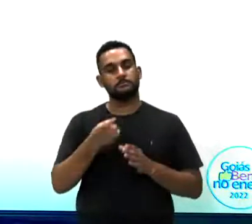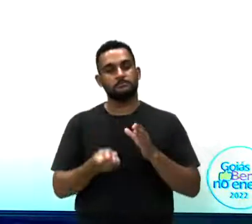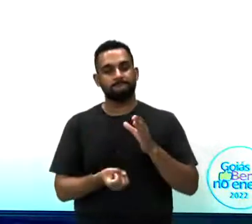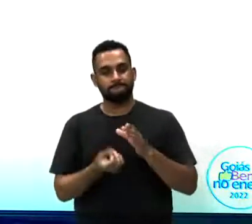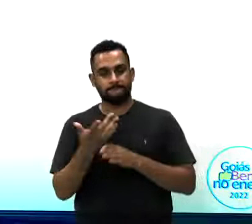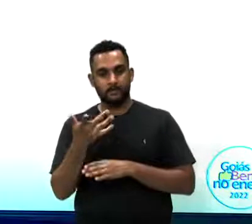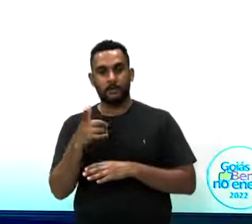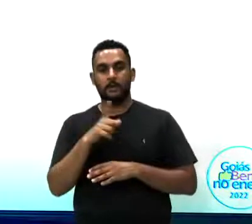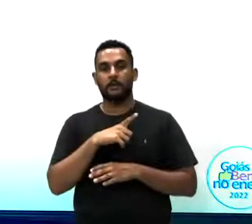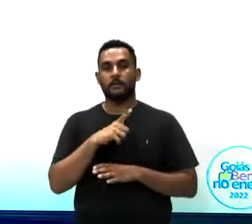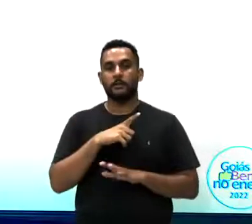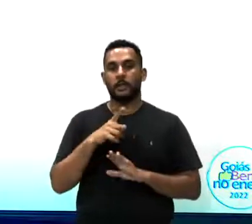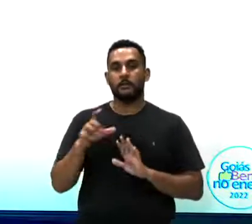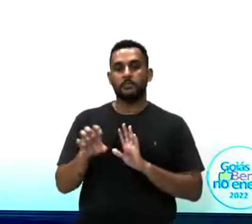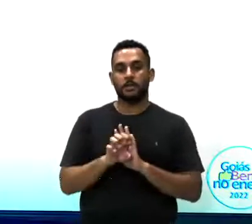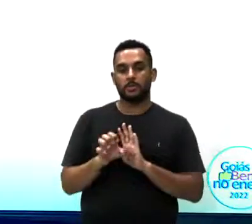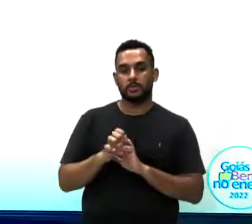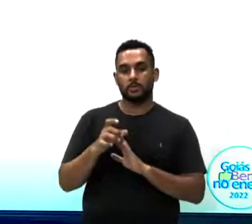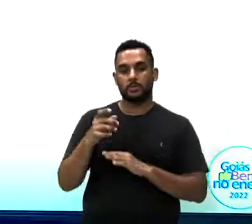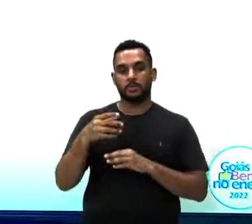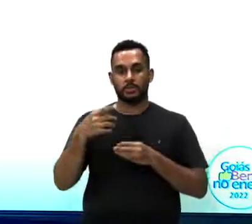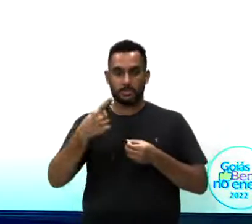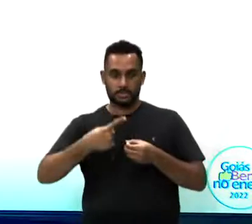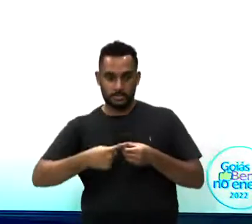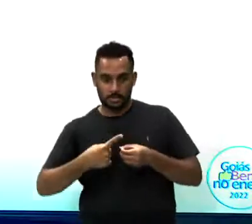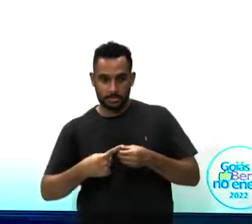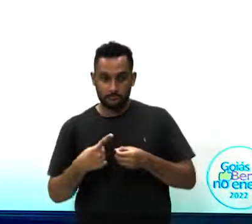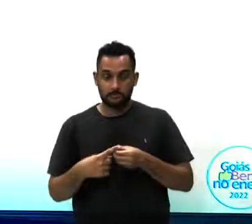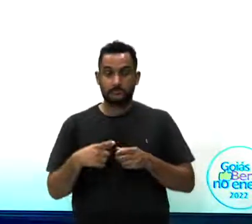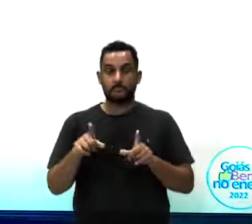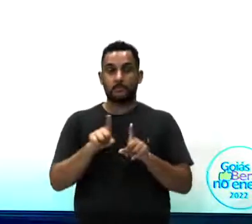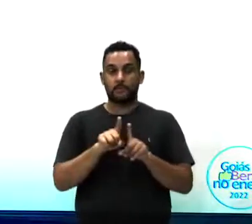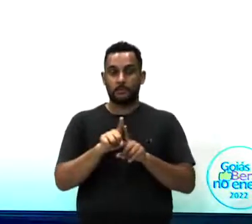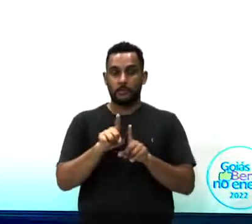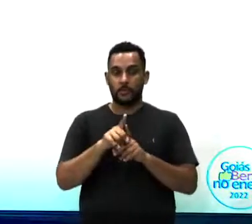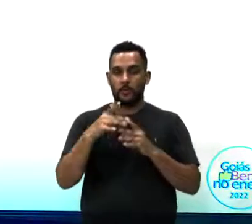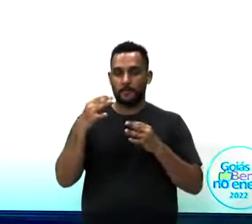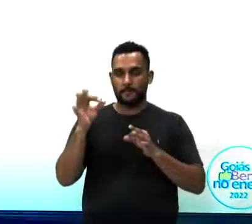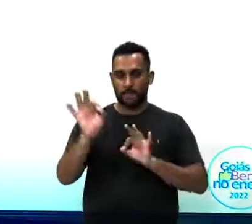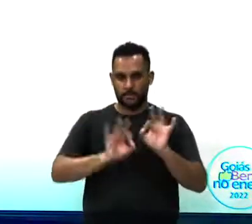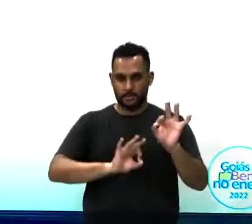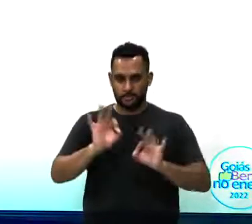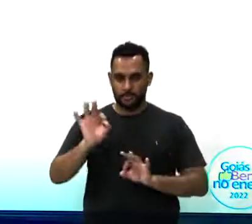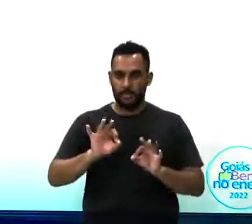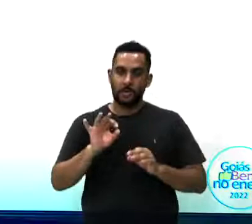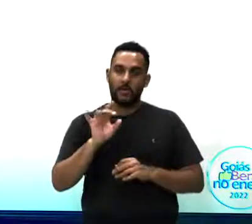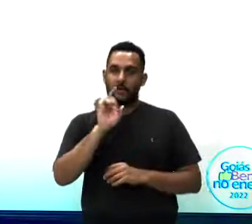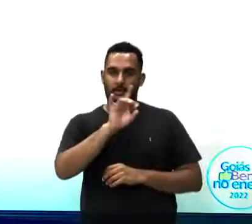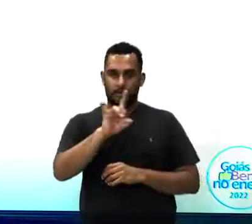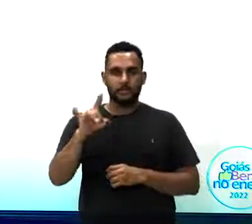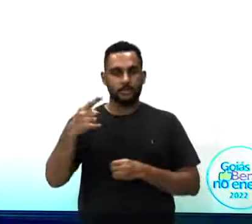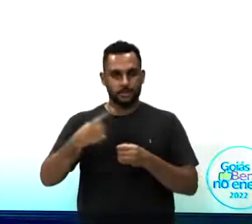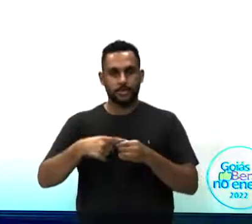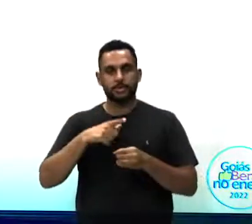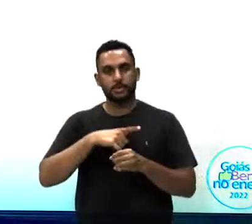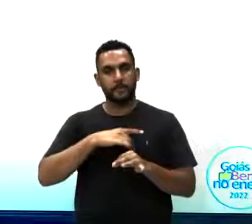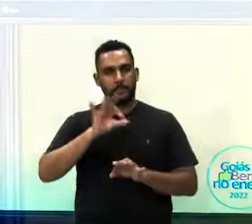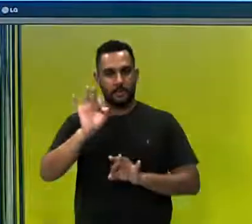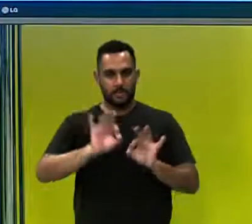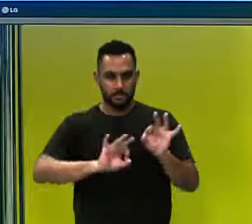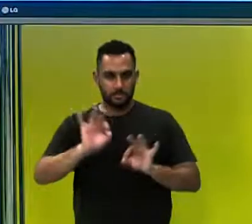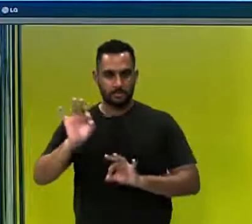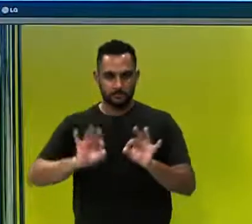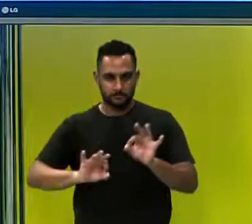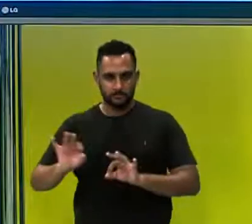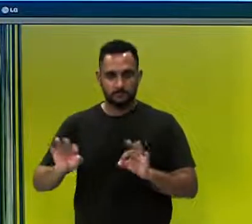do Estatuto da Terra e o nosso planejamento através do plano diretor, aliás, cada cidade com o seu plano diretor, ela